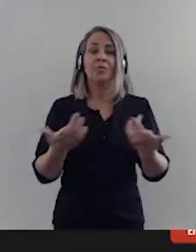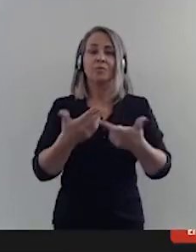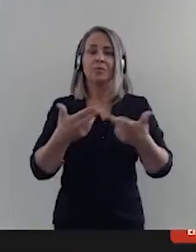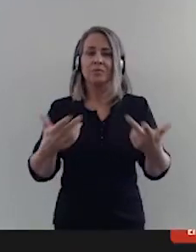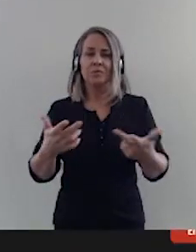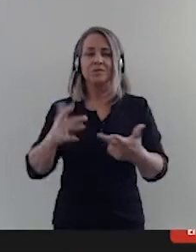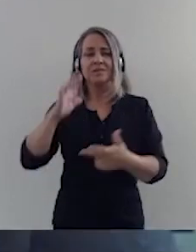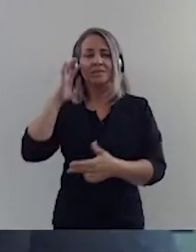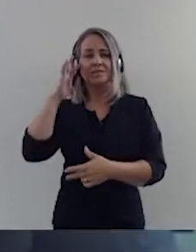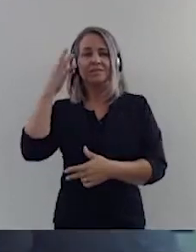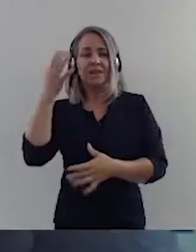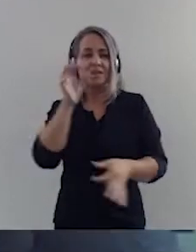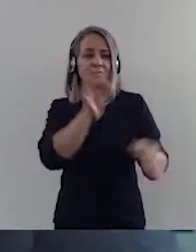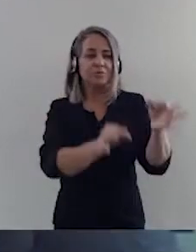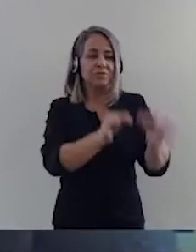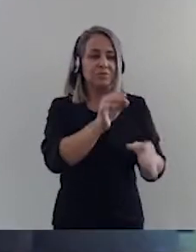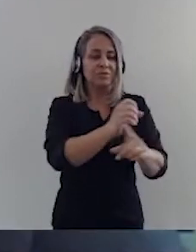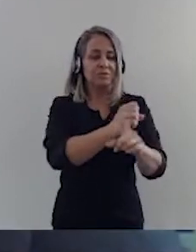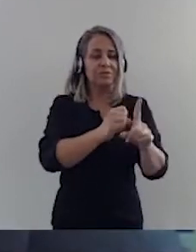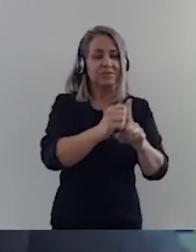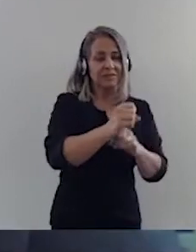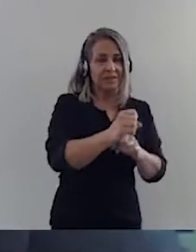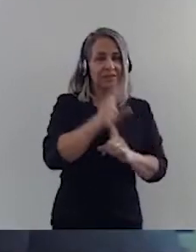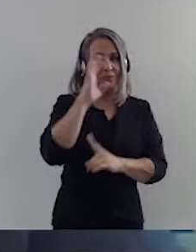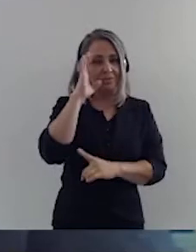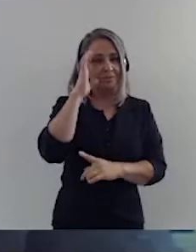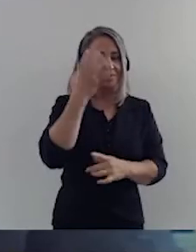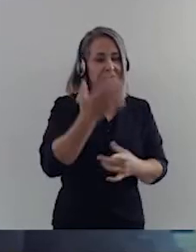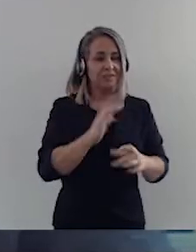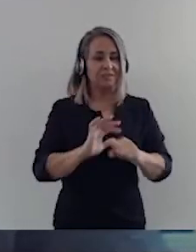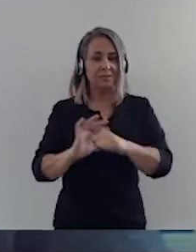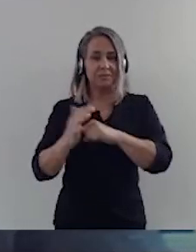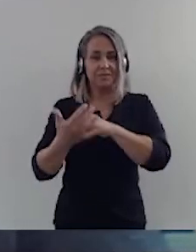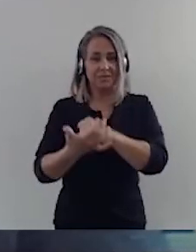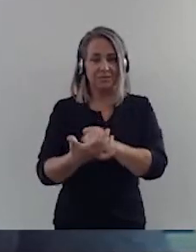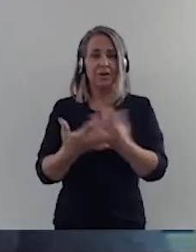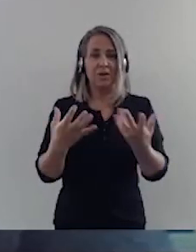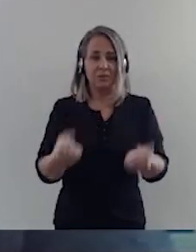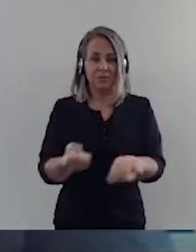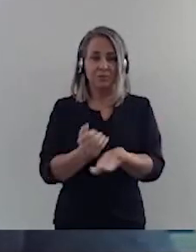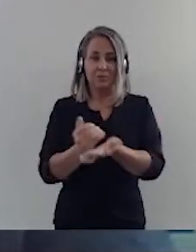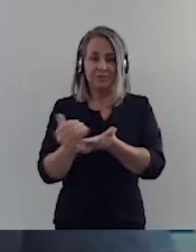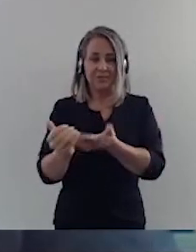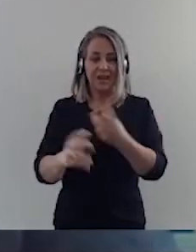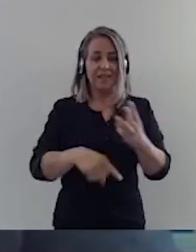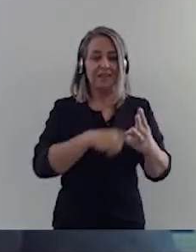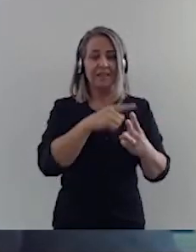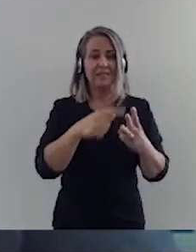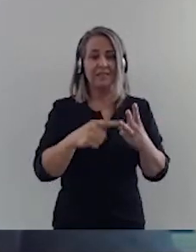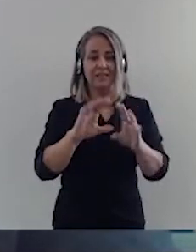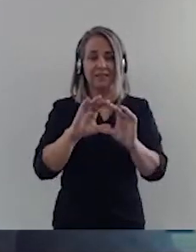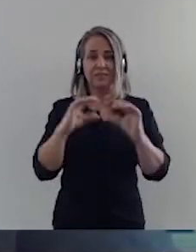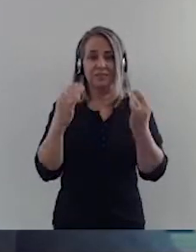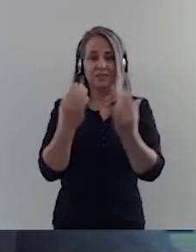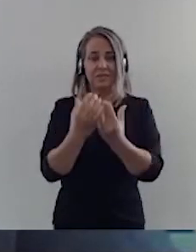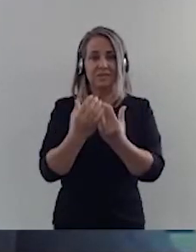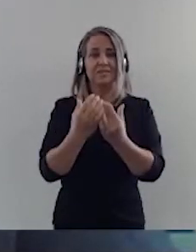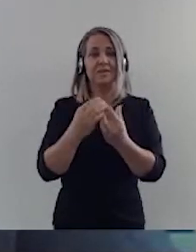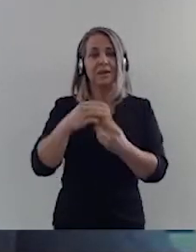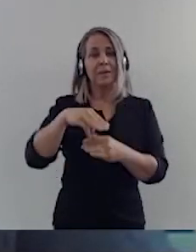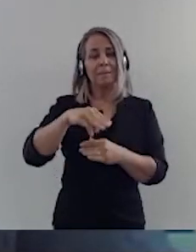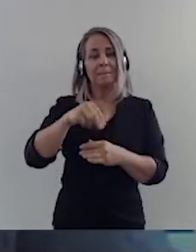jurídicas e sociais da pandemia, passamos à terceira Conferência Magna com o tema